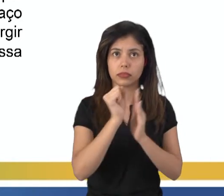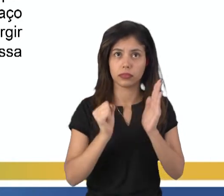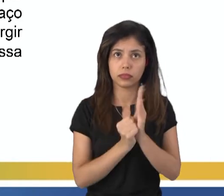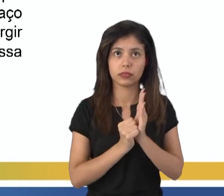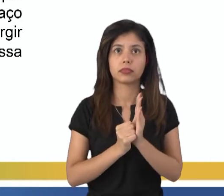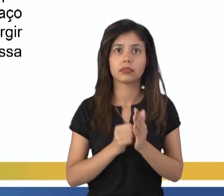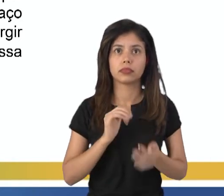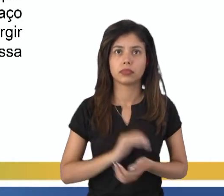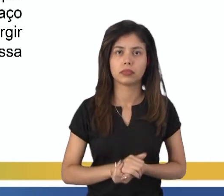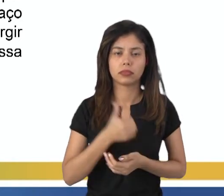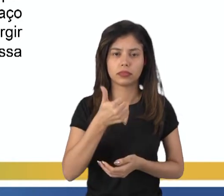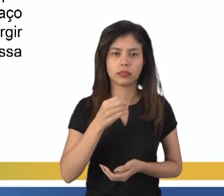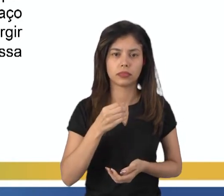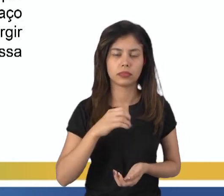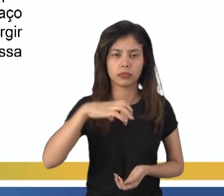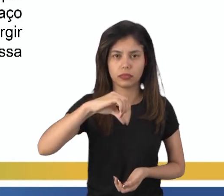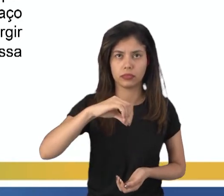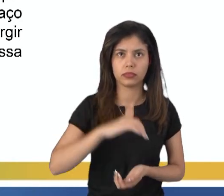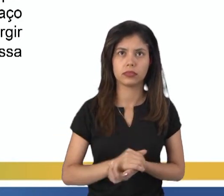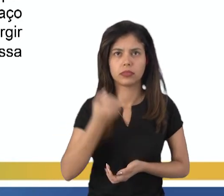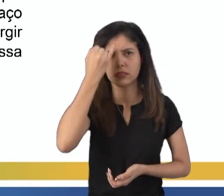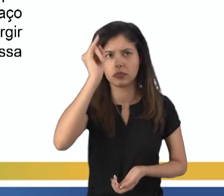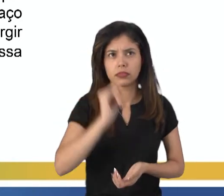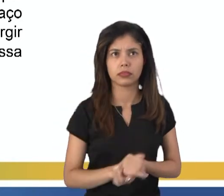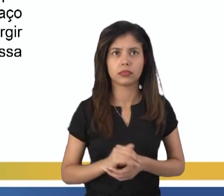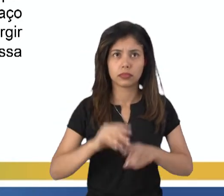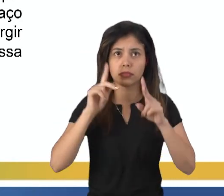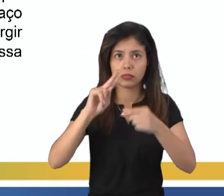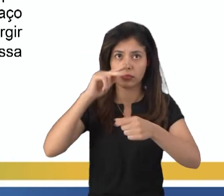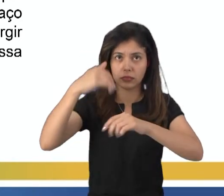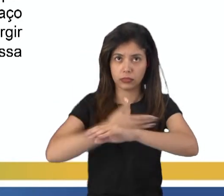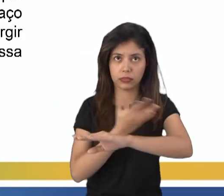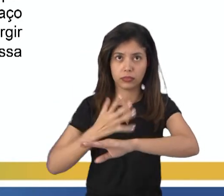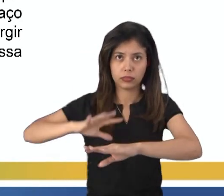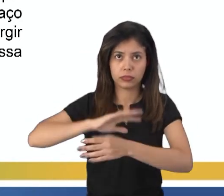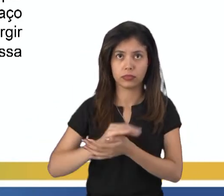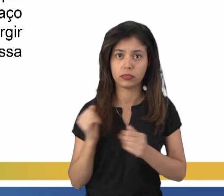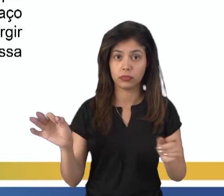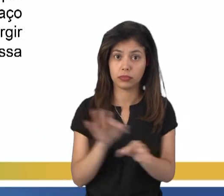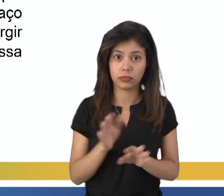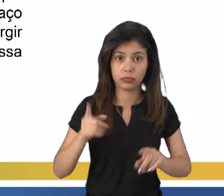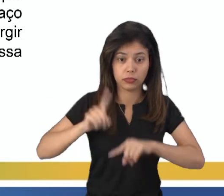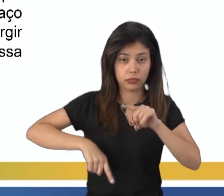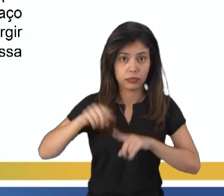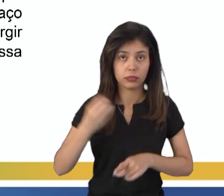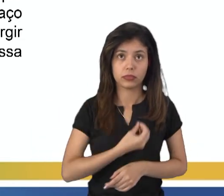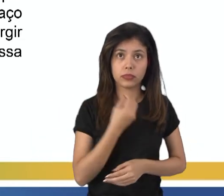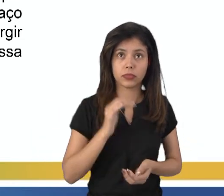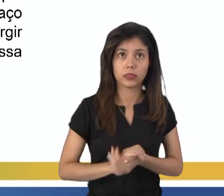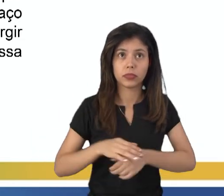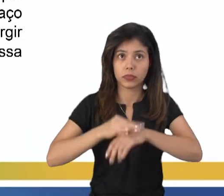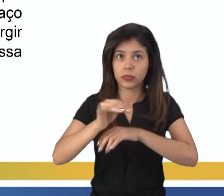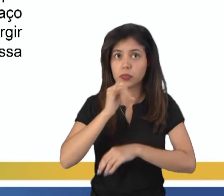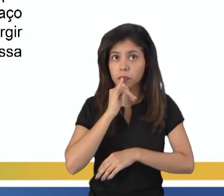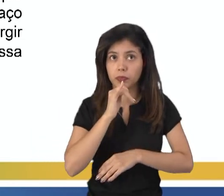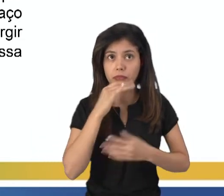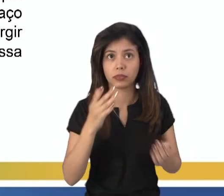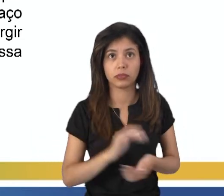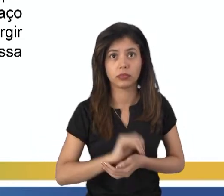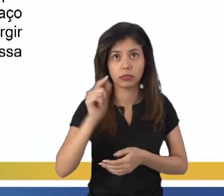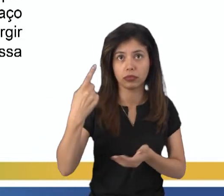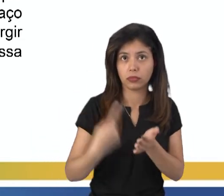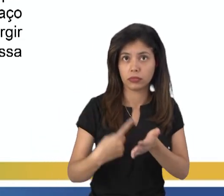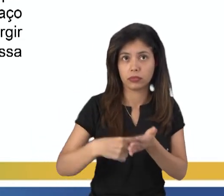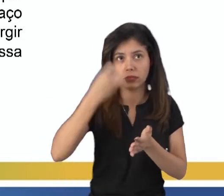século XIX, era muito comum a ideia de que seres vivos poderiam surgir da matéria sem vida. De um pedaço de carne, por exemplo, de